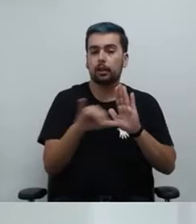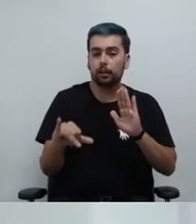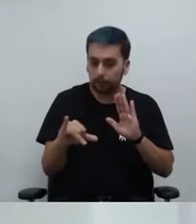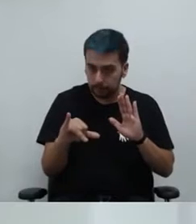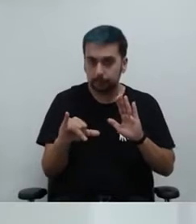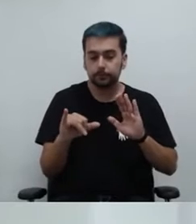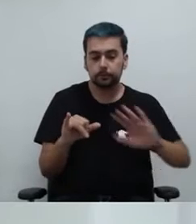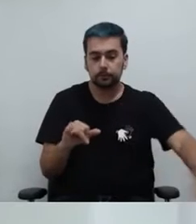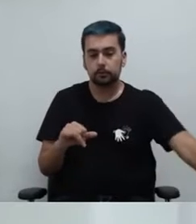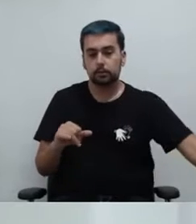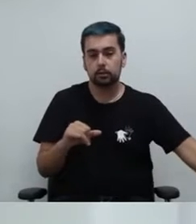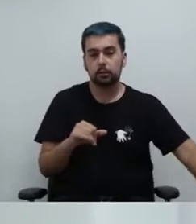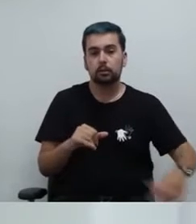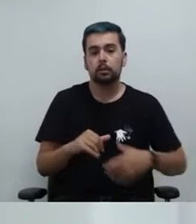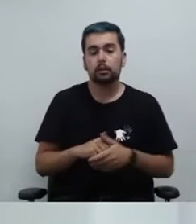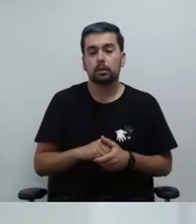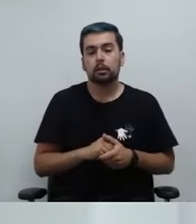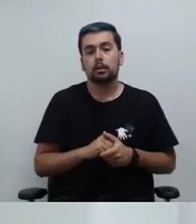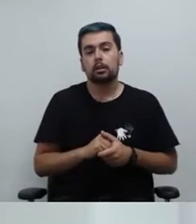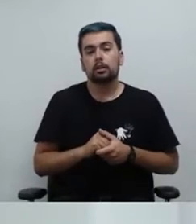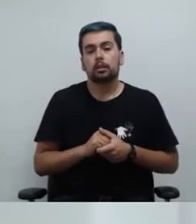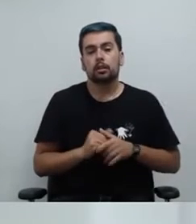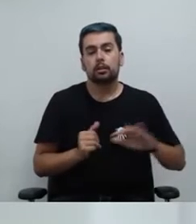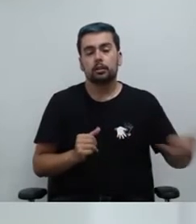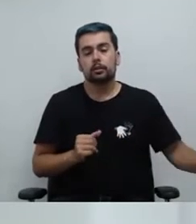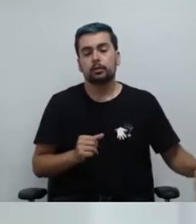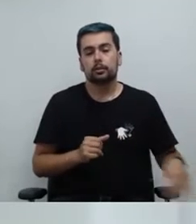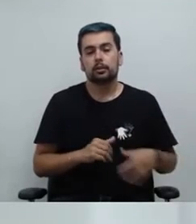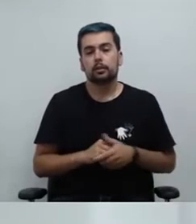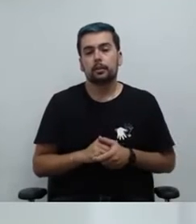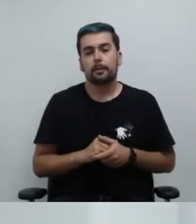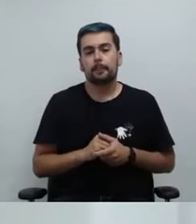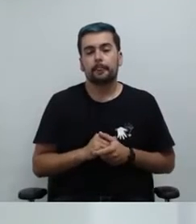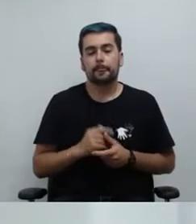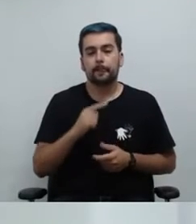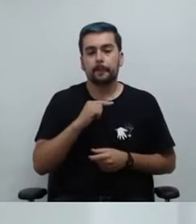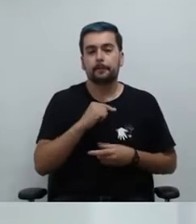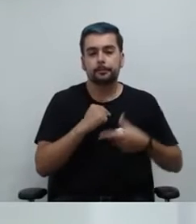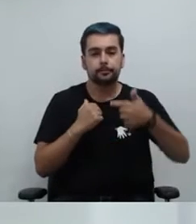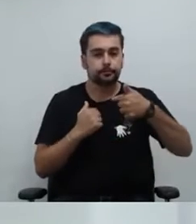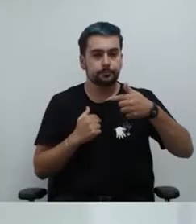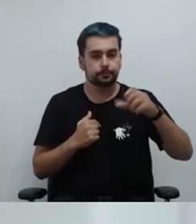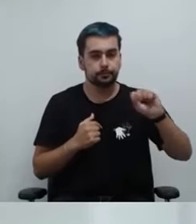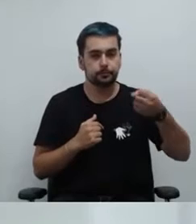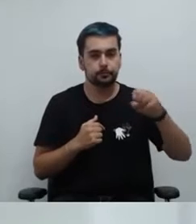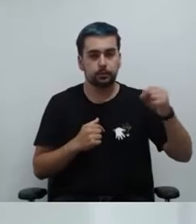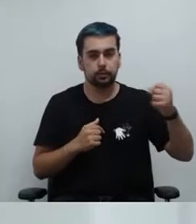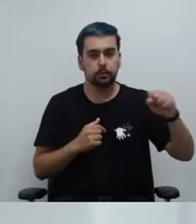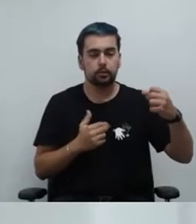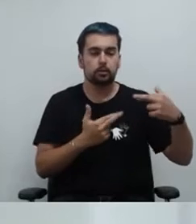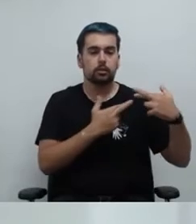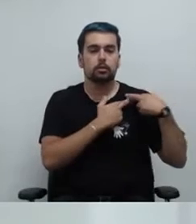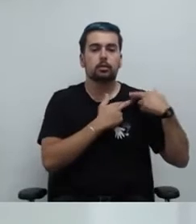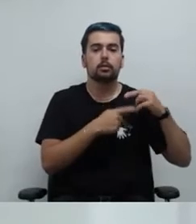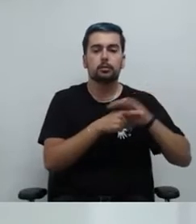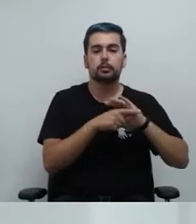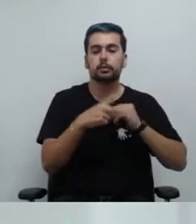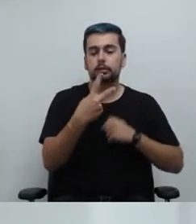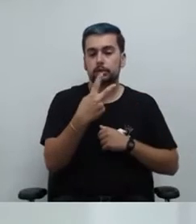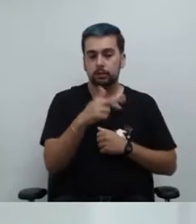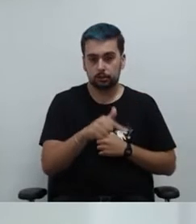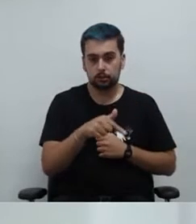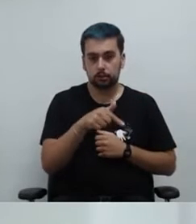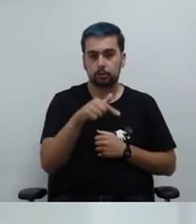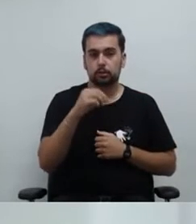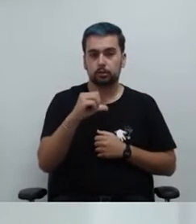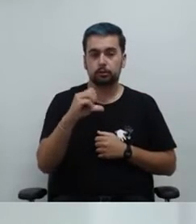que destes encontram-se ativos 788 cargos, de um total de 790 cargos que já foram